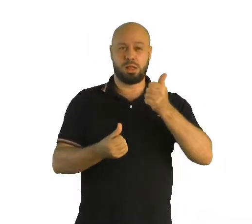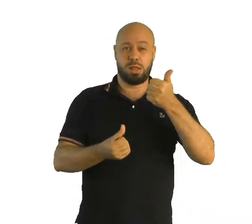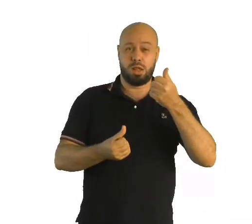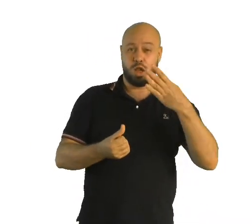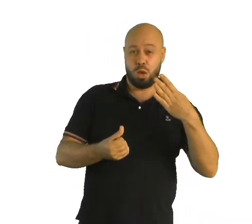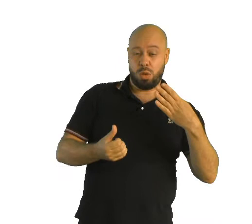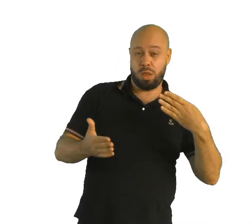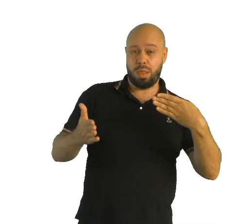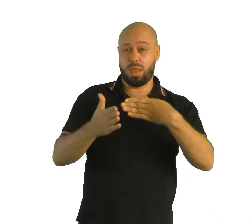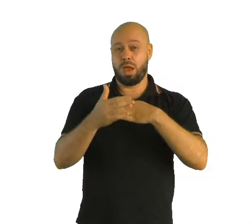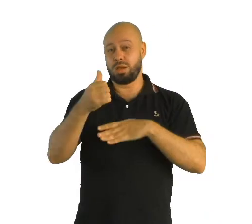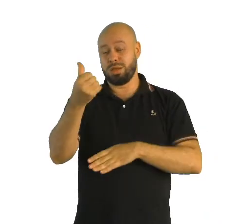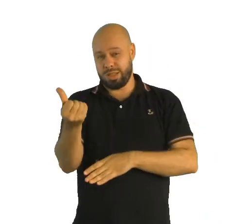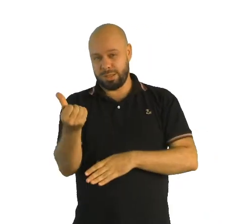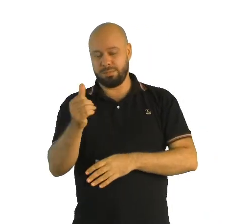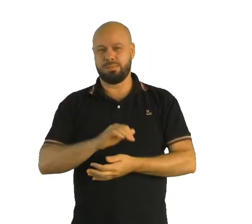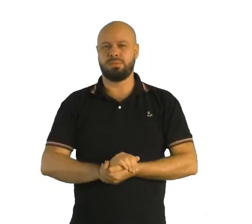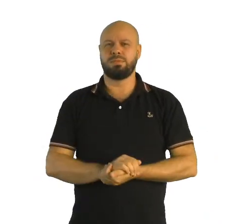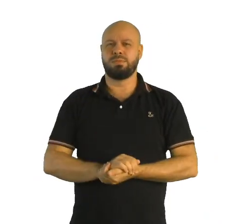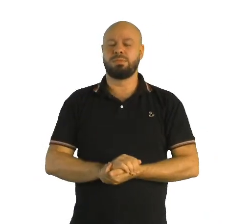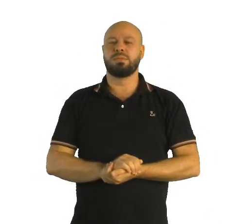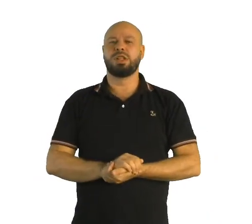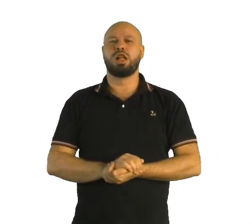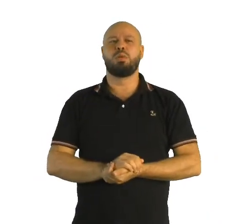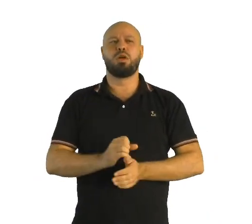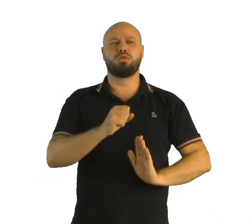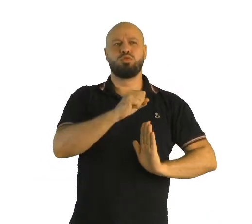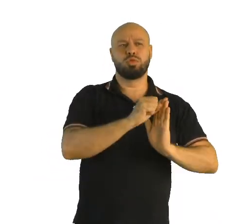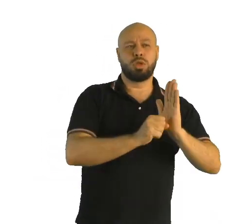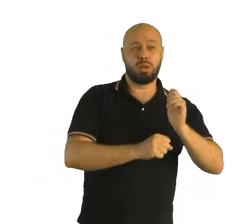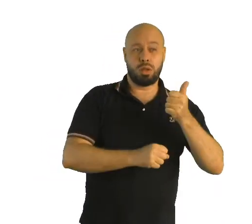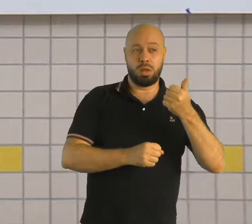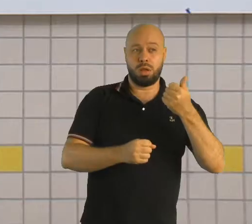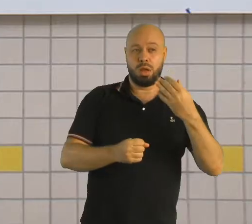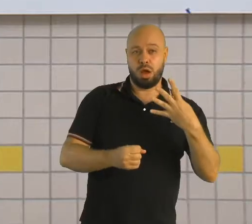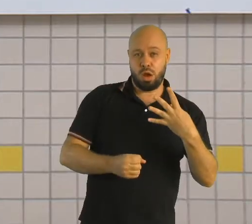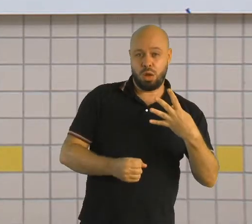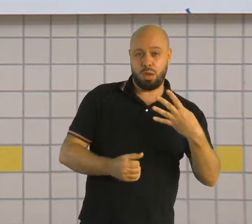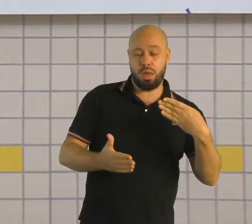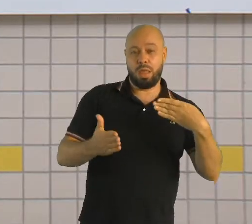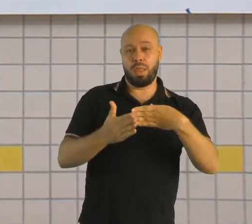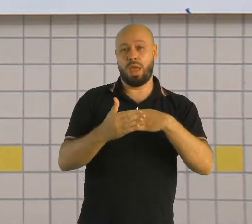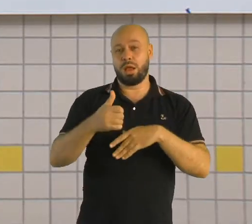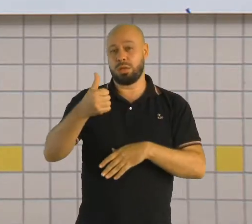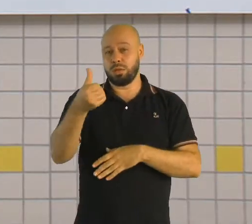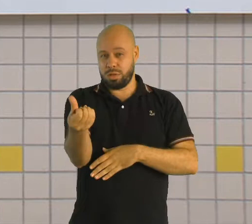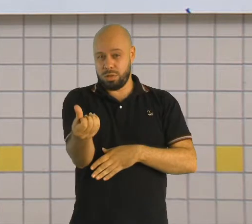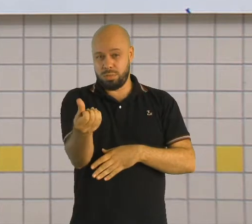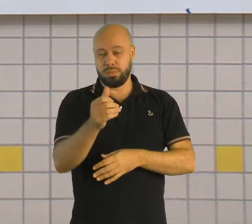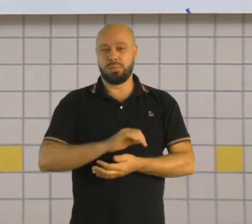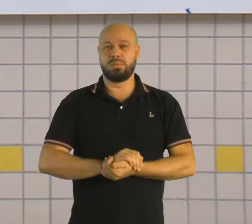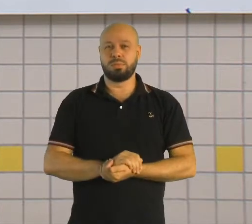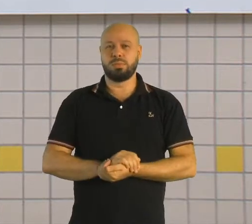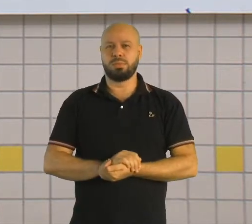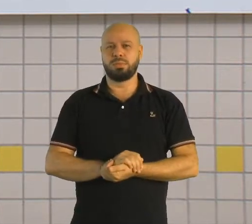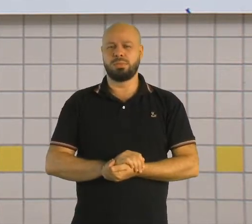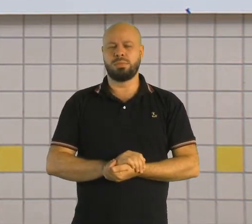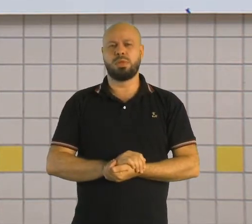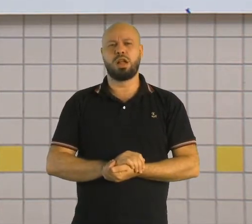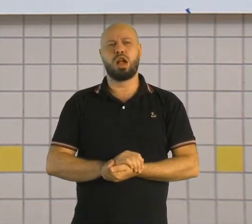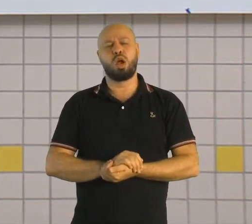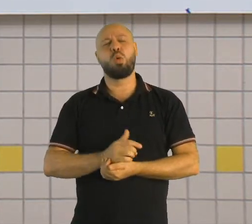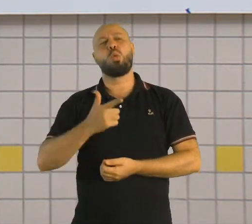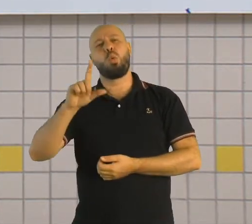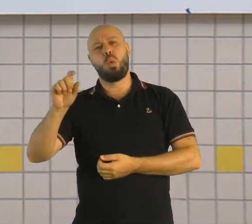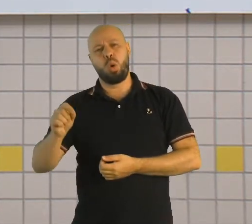Renascimento ele surgiu, tá, do século 14 ao século 16. Bom, outro fator que nós